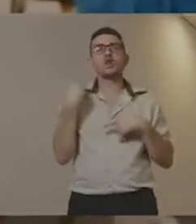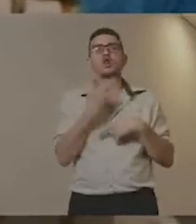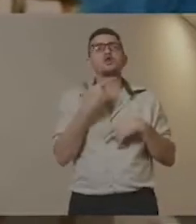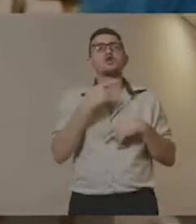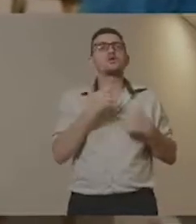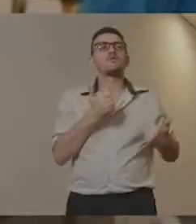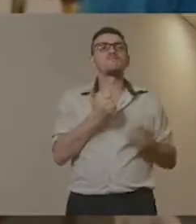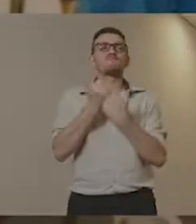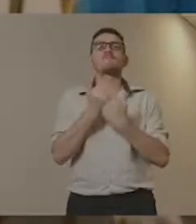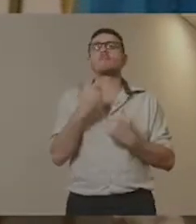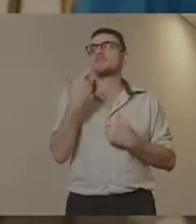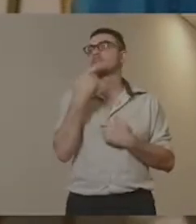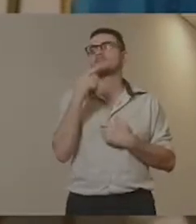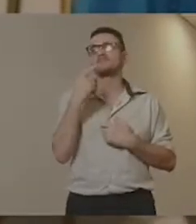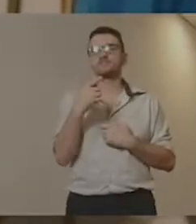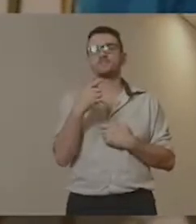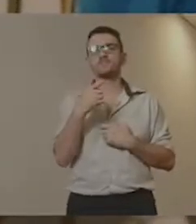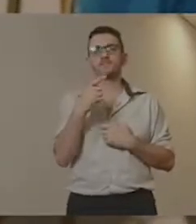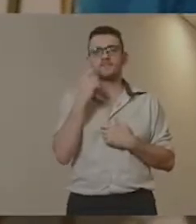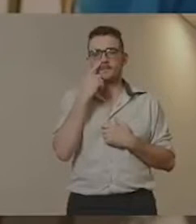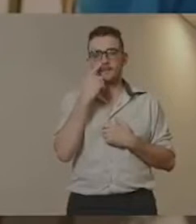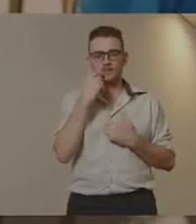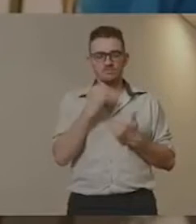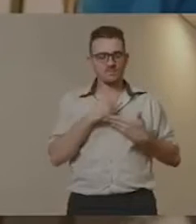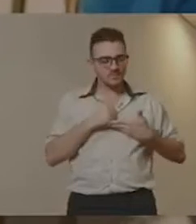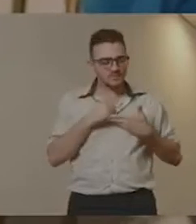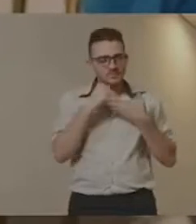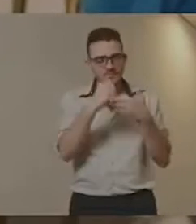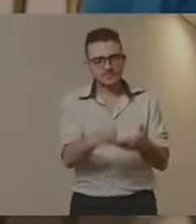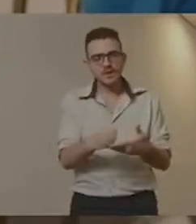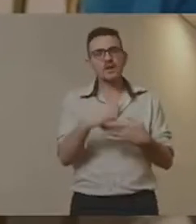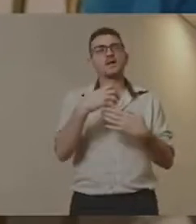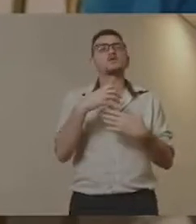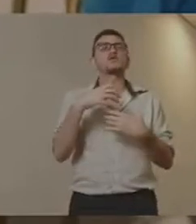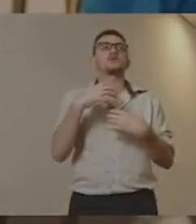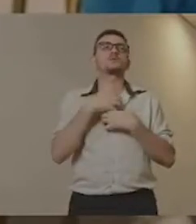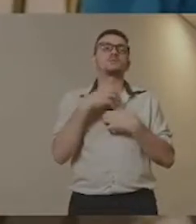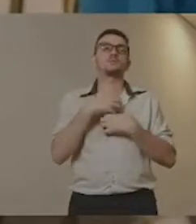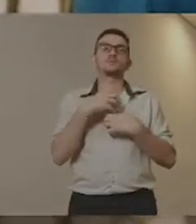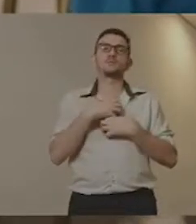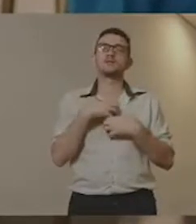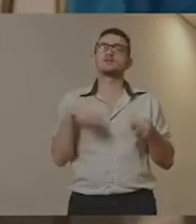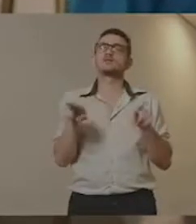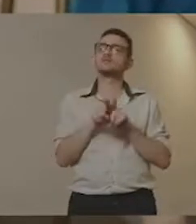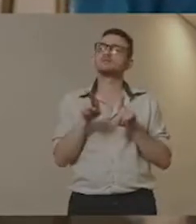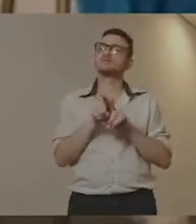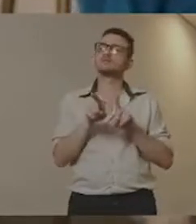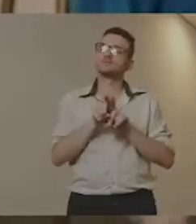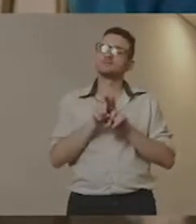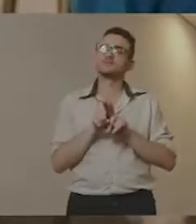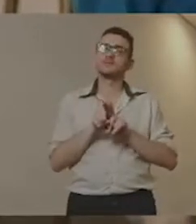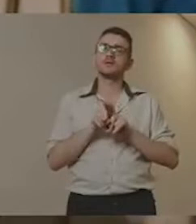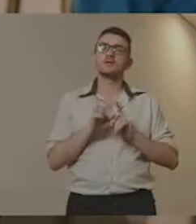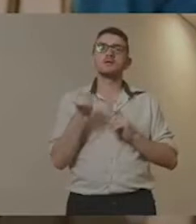suporte, não tivemos ali uma ajuda, tanto emocional como racional. Mas se pense o